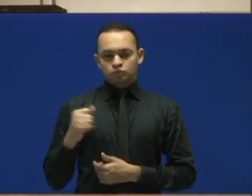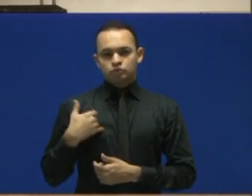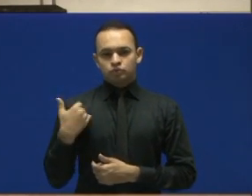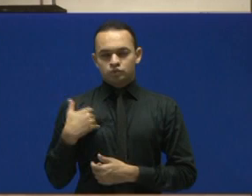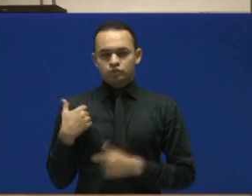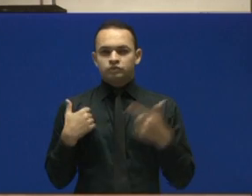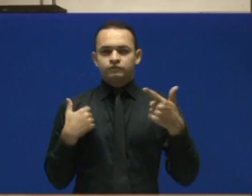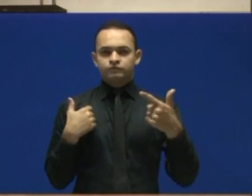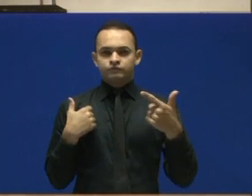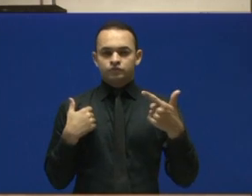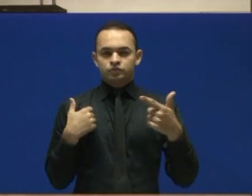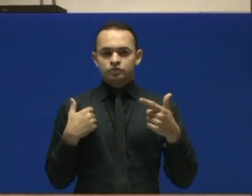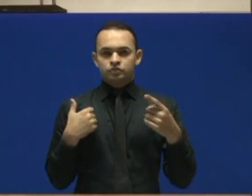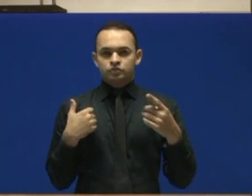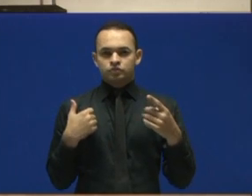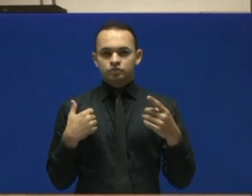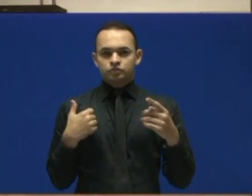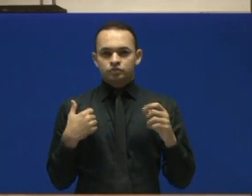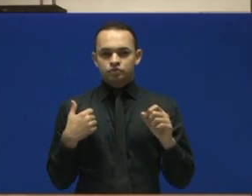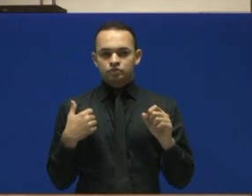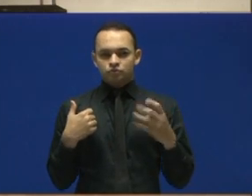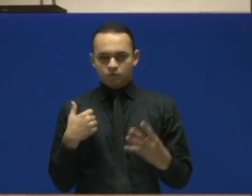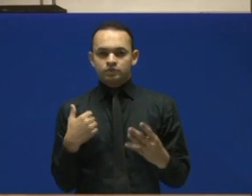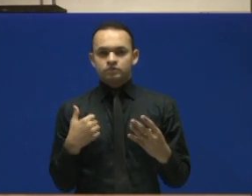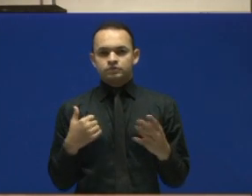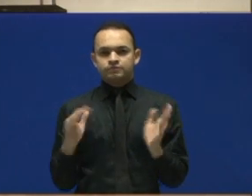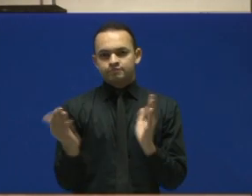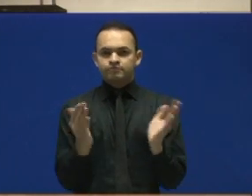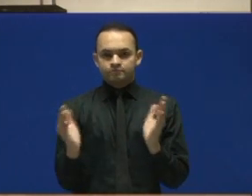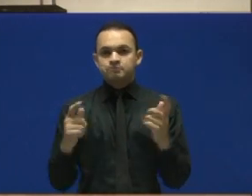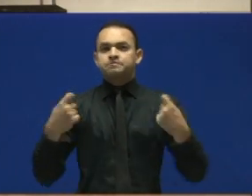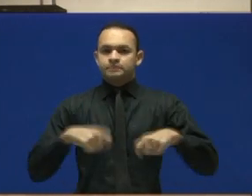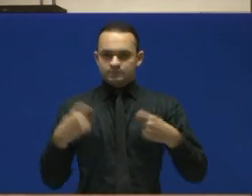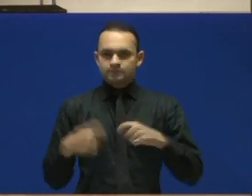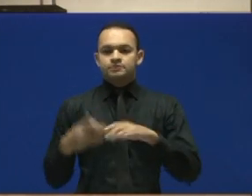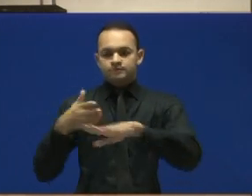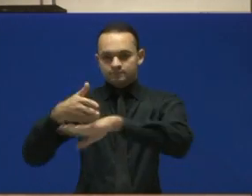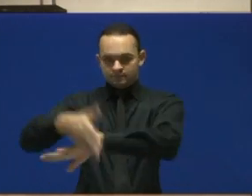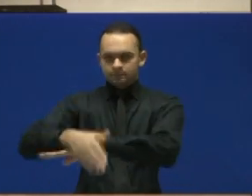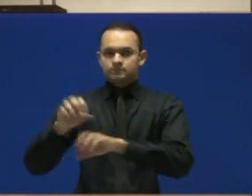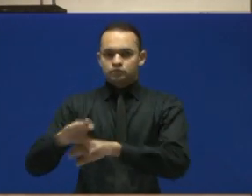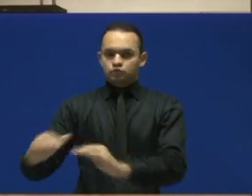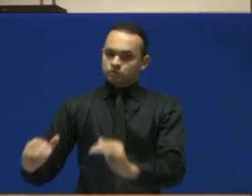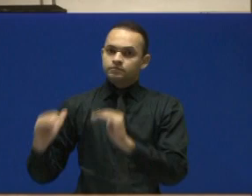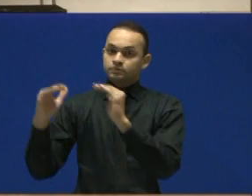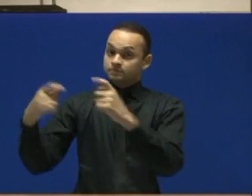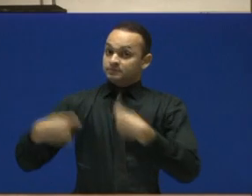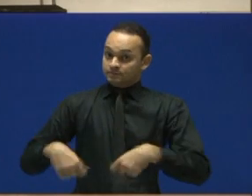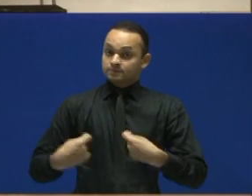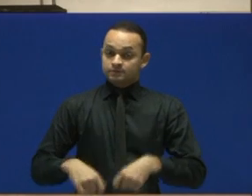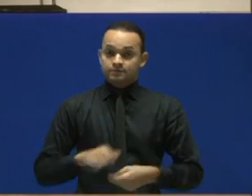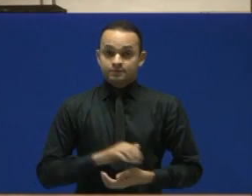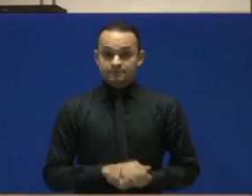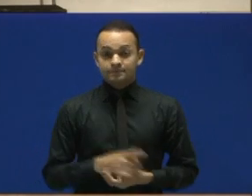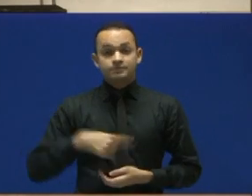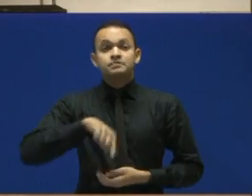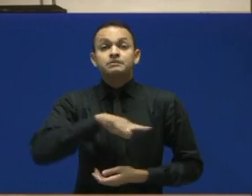superior então pra isso a gente precisaria dobrar